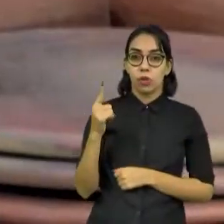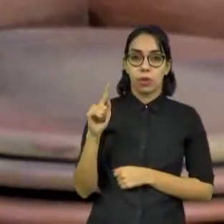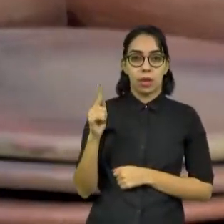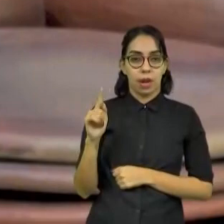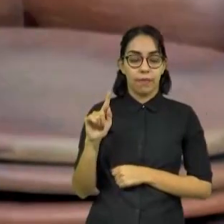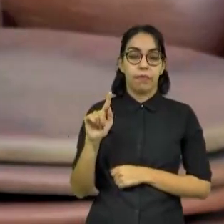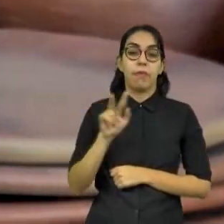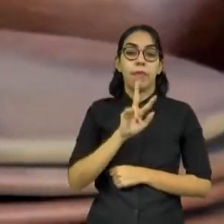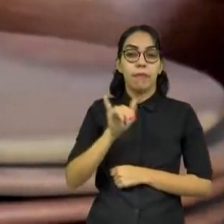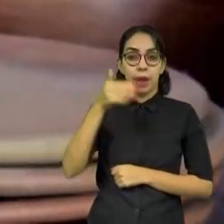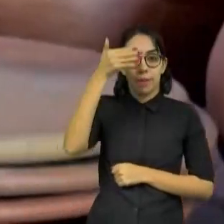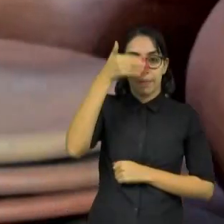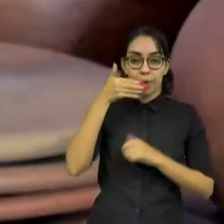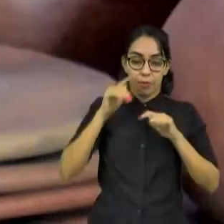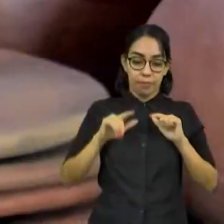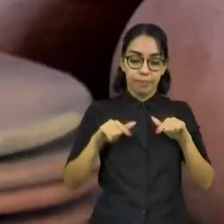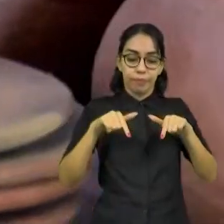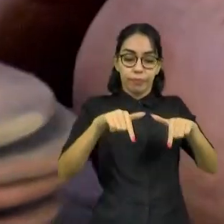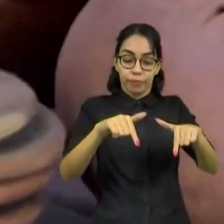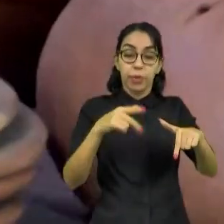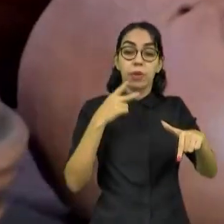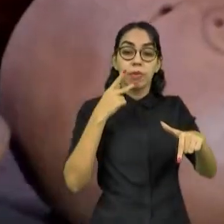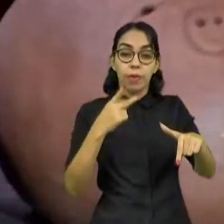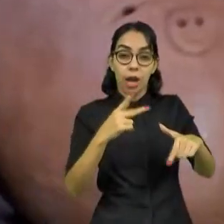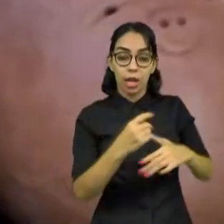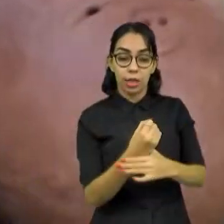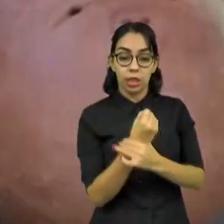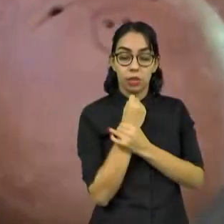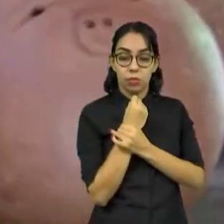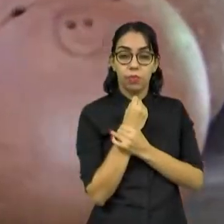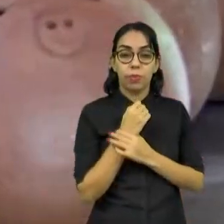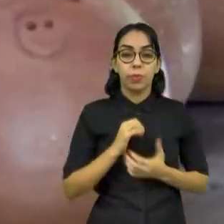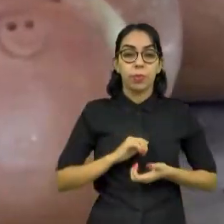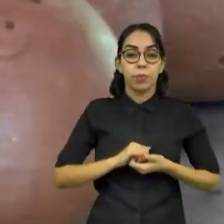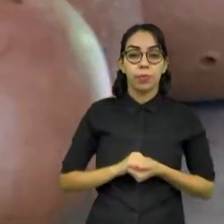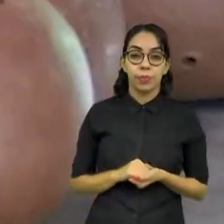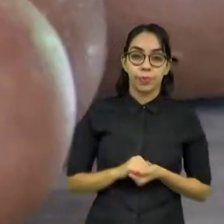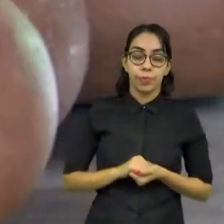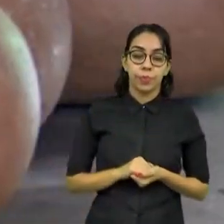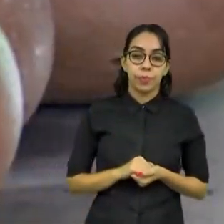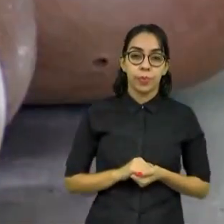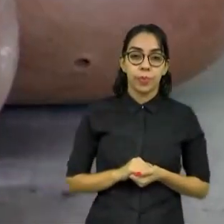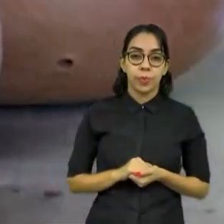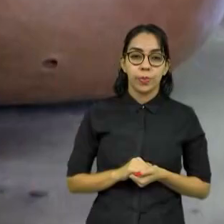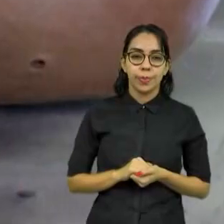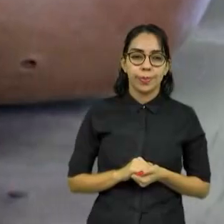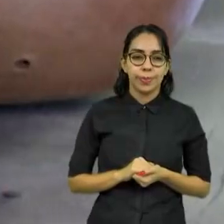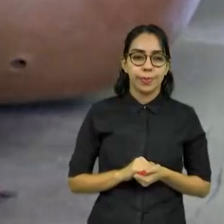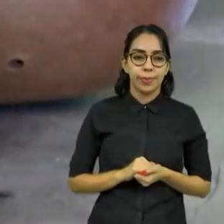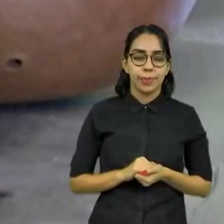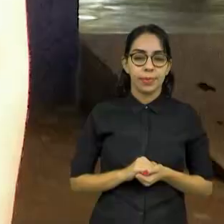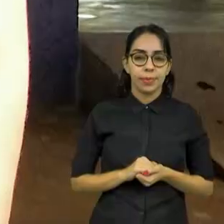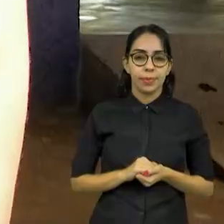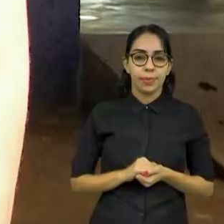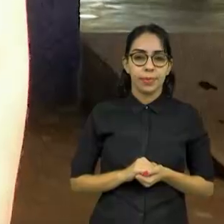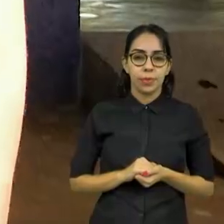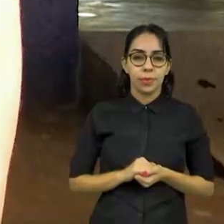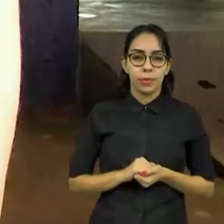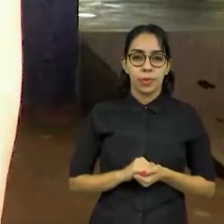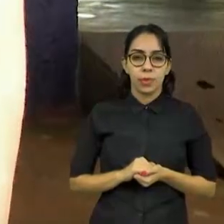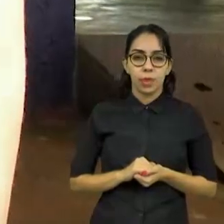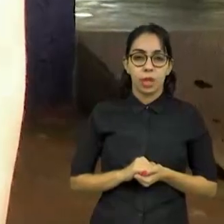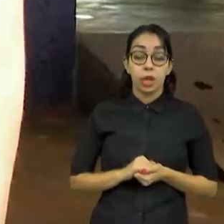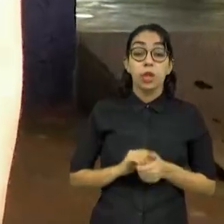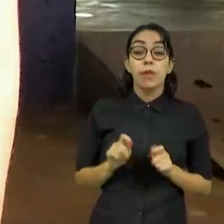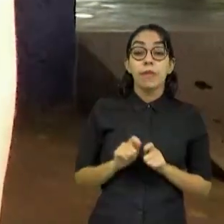reconhecer e atestar a qualidade da cerâmica. Nosso barro é um barro que ele resiste 1000 graus. Você utiliza